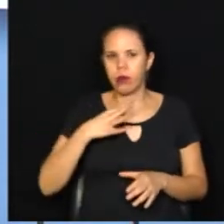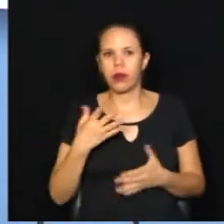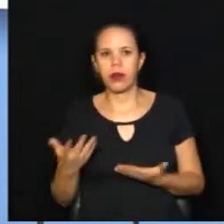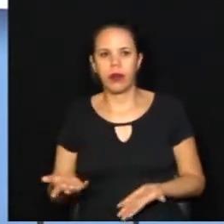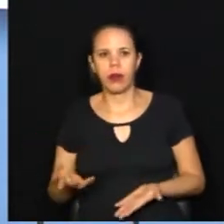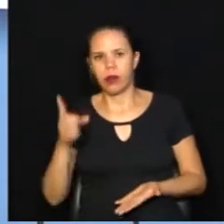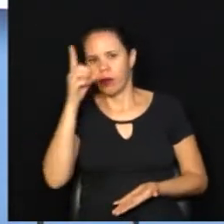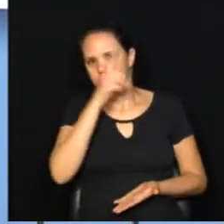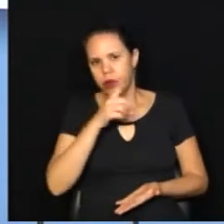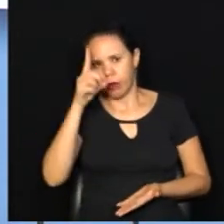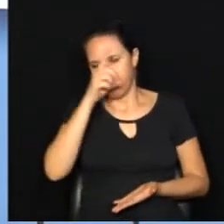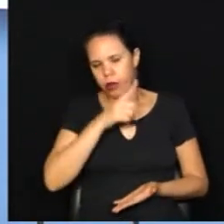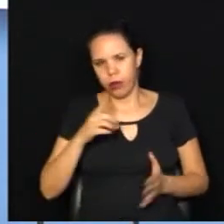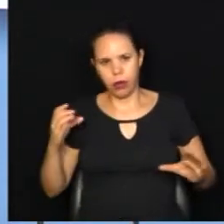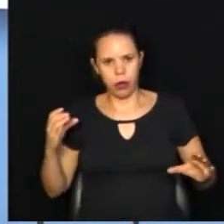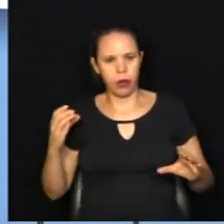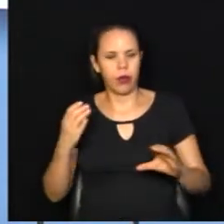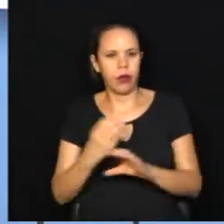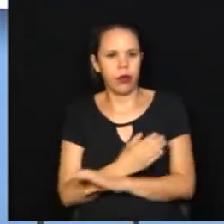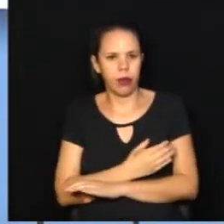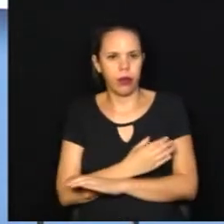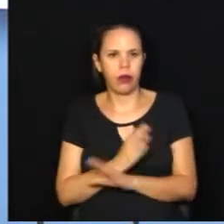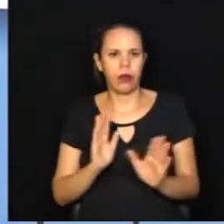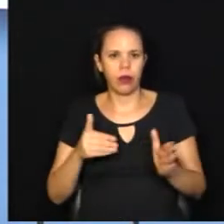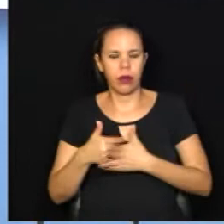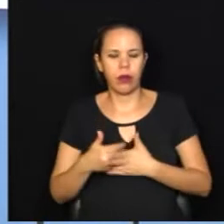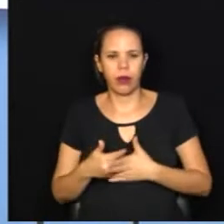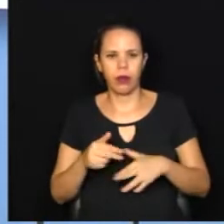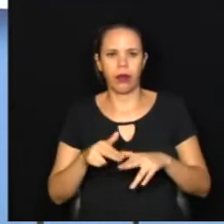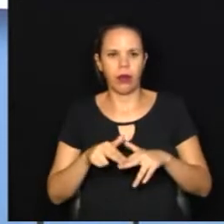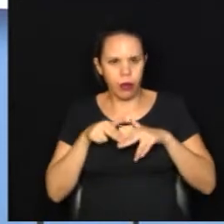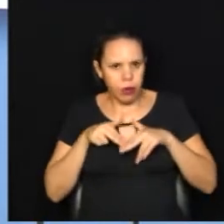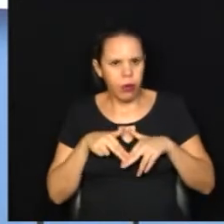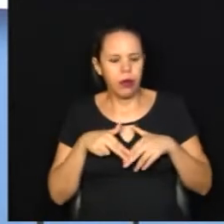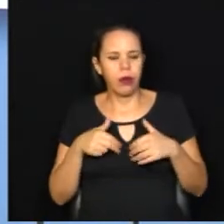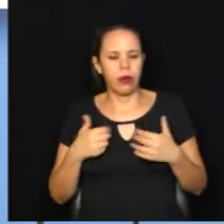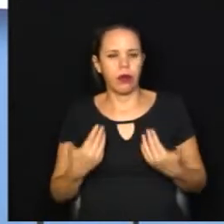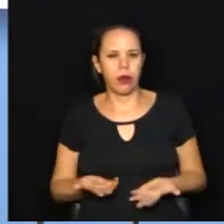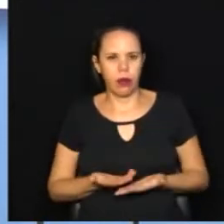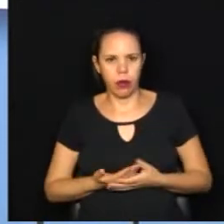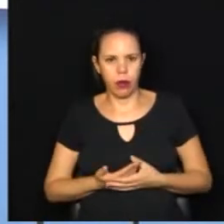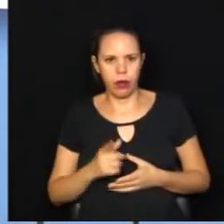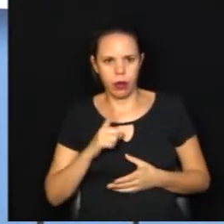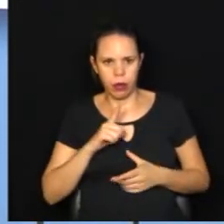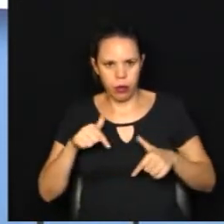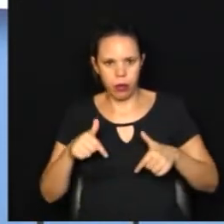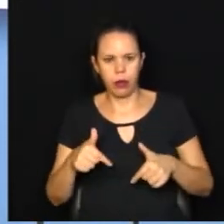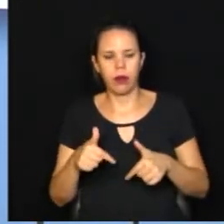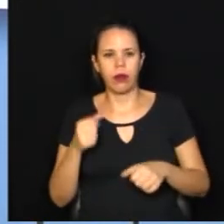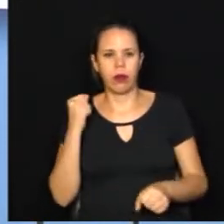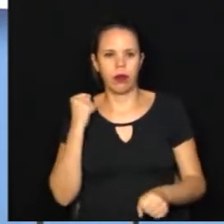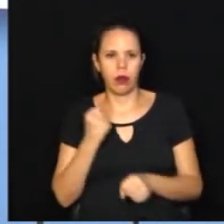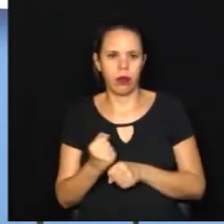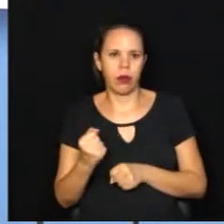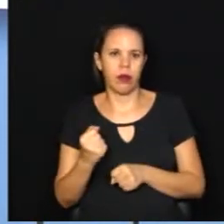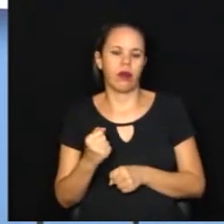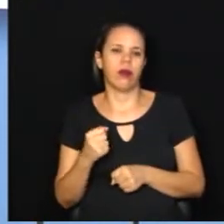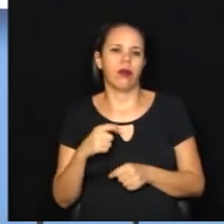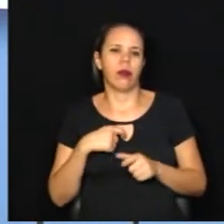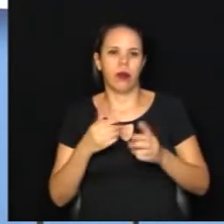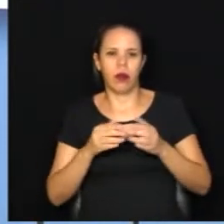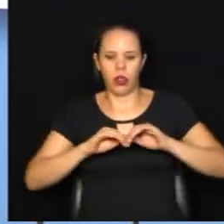vai estar interditada, né? Na verdade nós vamos falar de duas vias, Gabriel. Uma aqui no centro e outra a caminho lá do Campo Grande. Olha